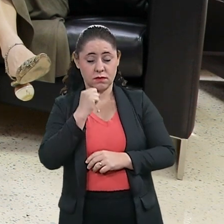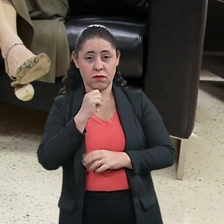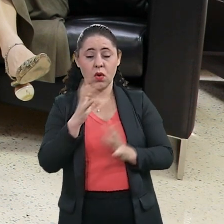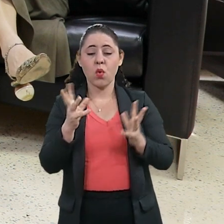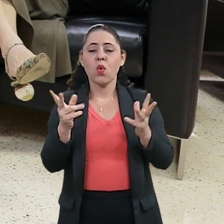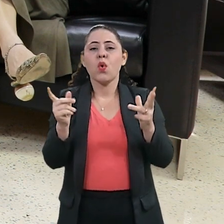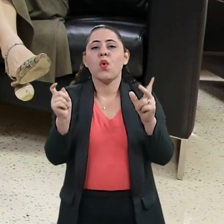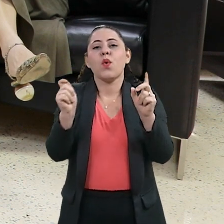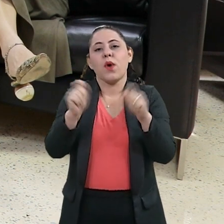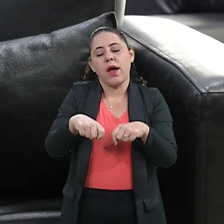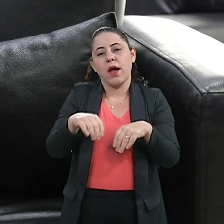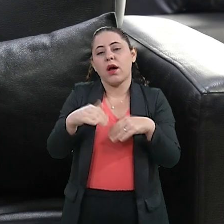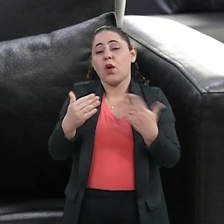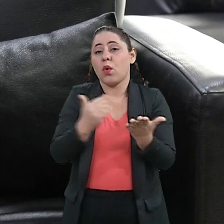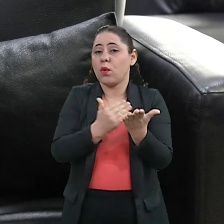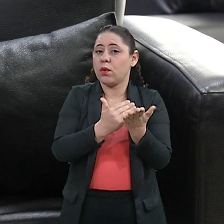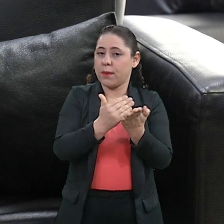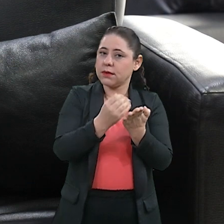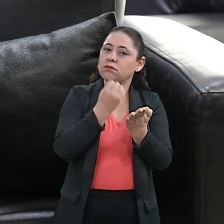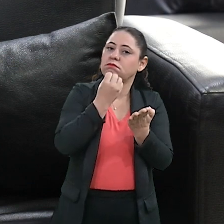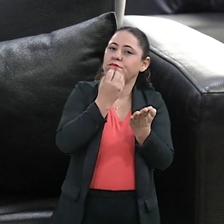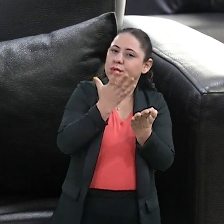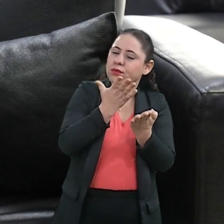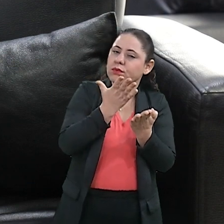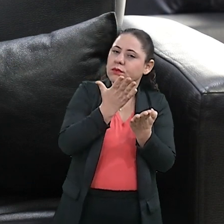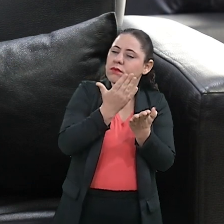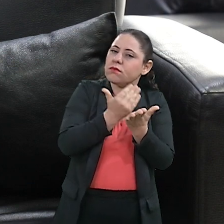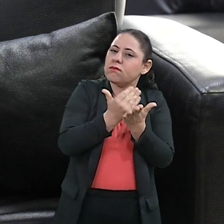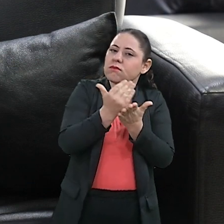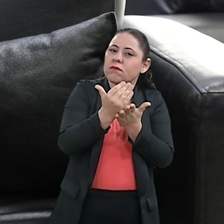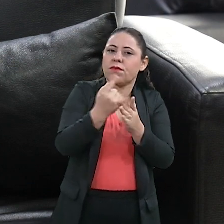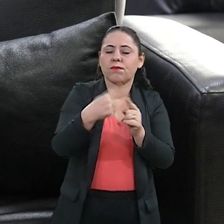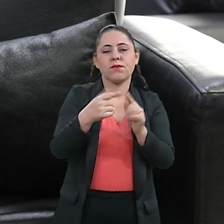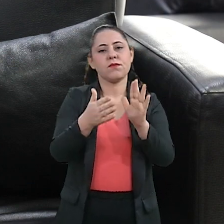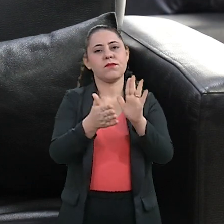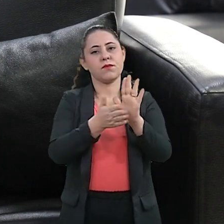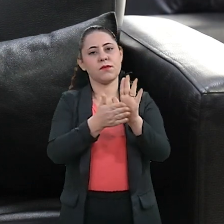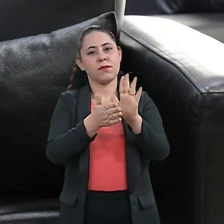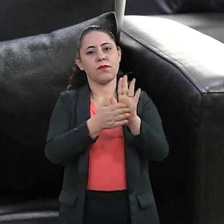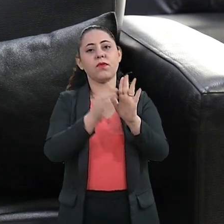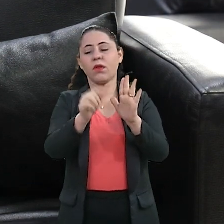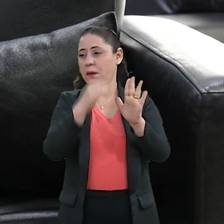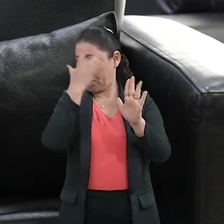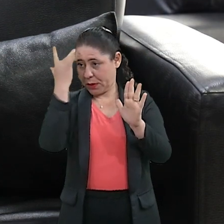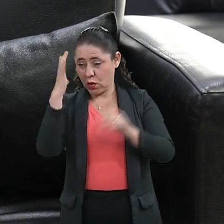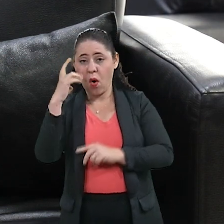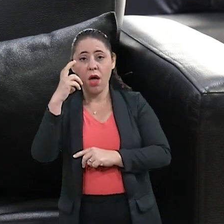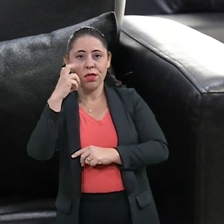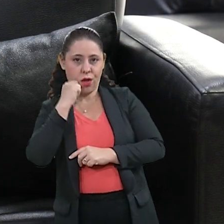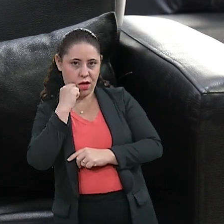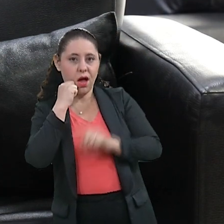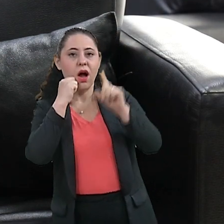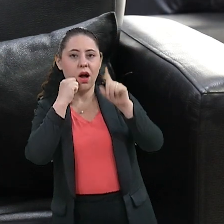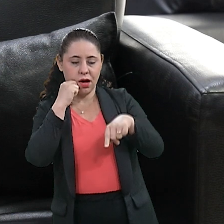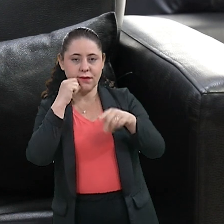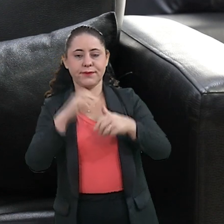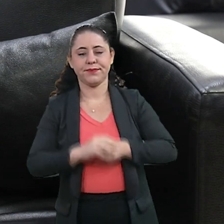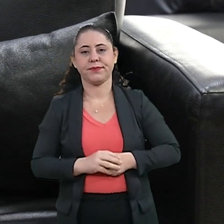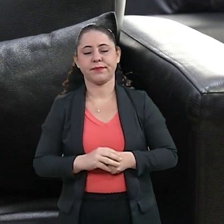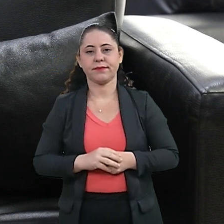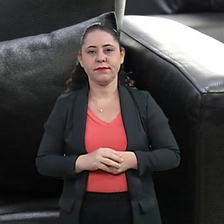adoção bem-sucedida é aquela que começa bem pelos propósitos de quem vai adotar,